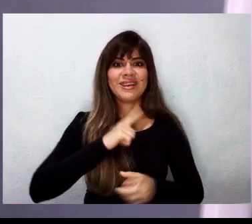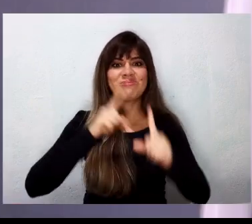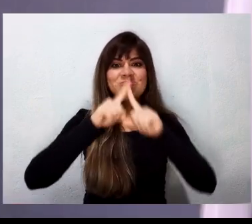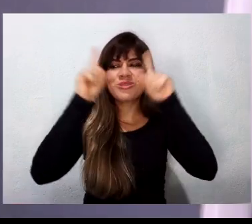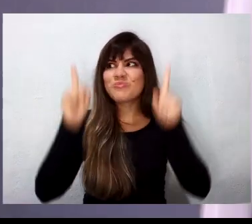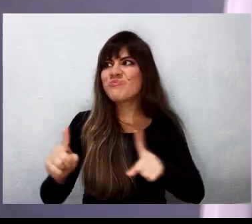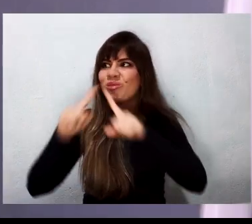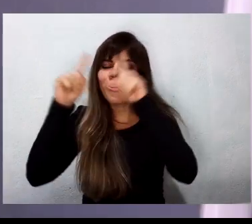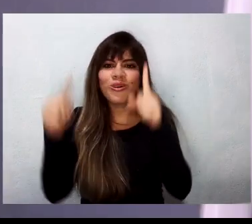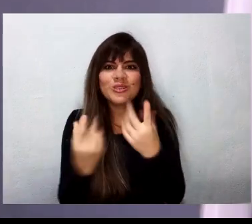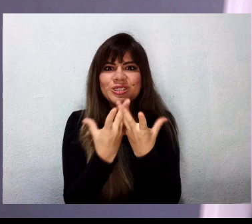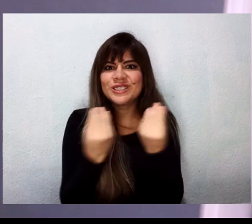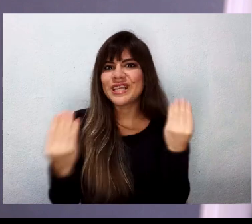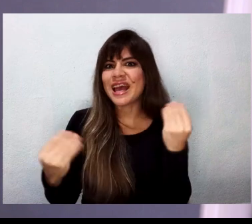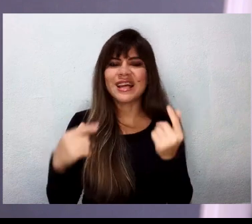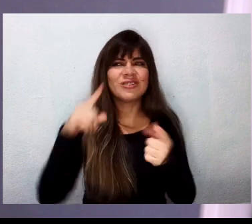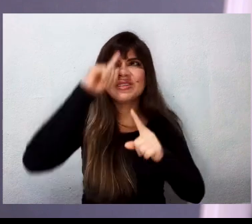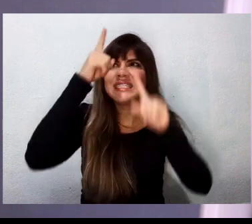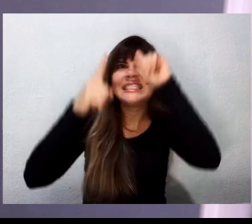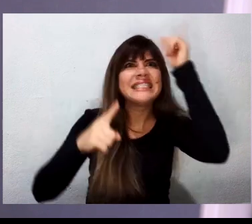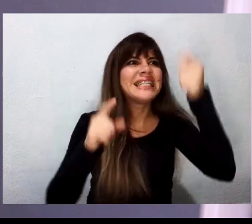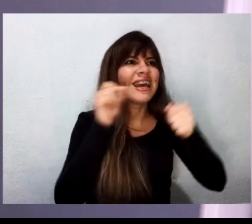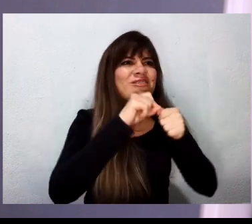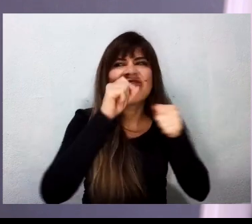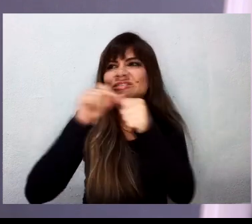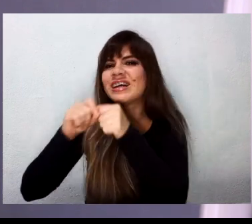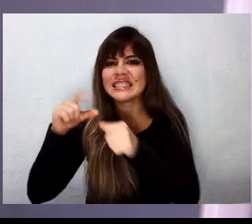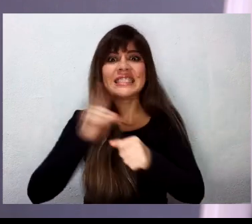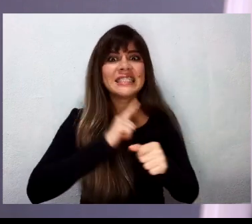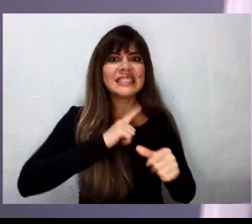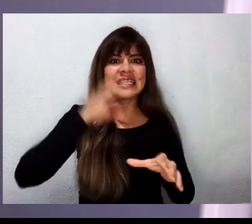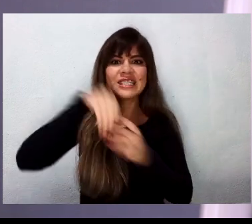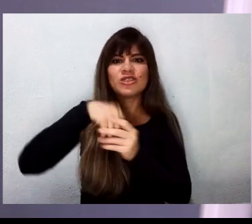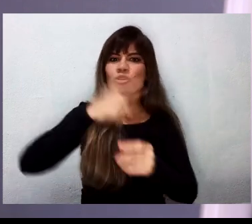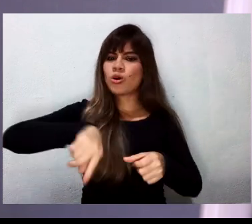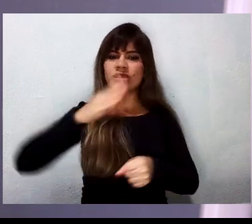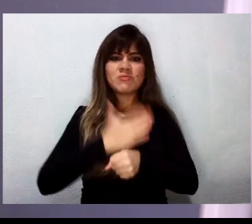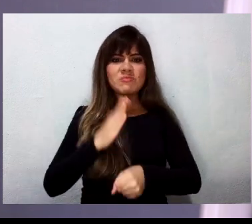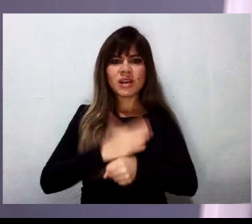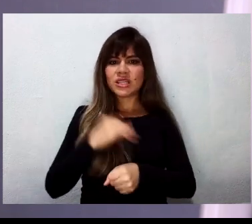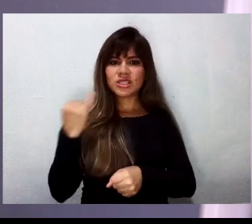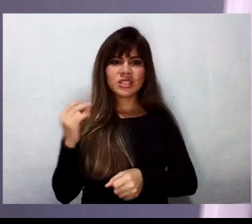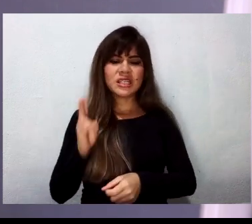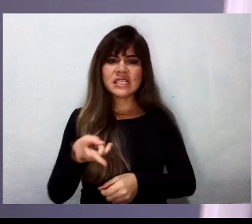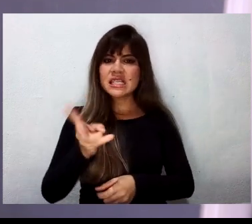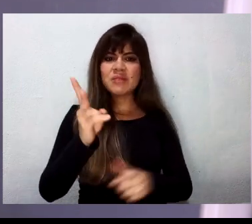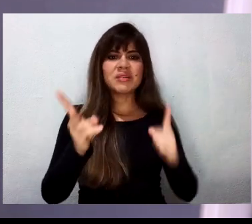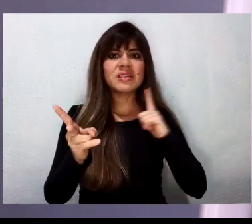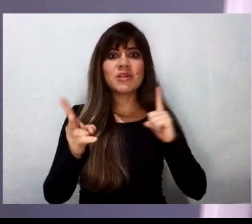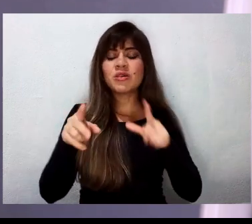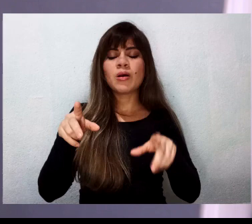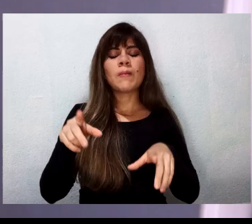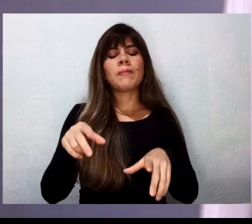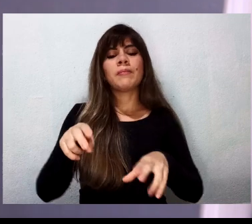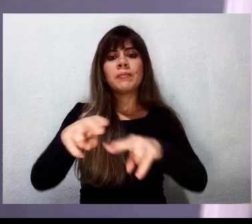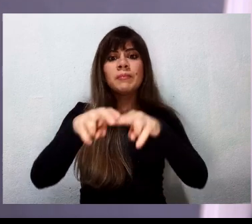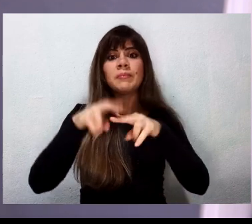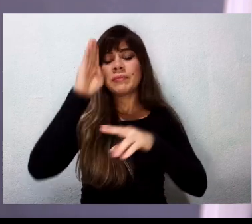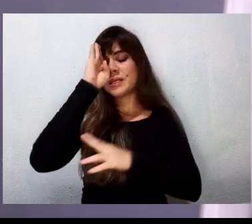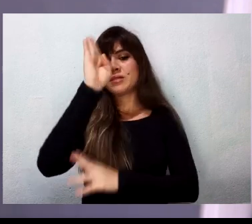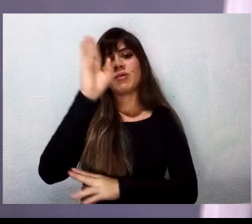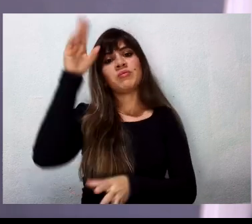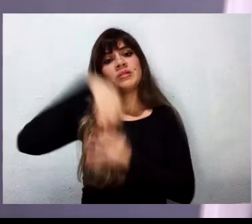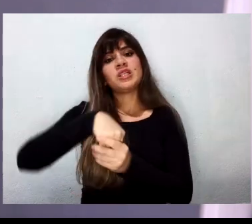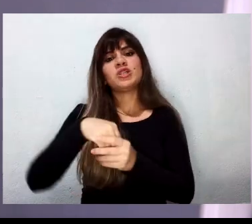muitos projetos, muitas ideias, fazendo um e pensando o outro. Assim. Isso também é uma prática que a gente sempre faz, principalmente nessa lógica